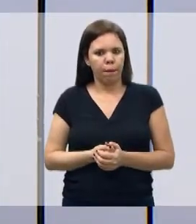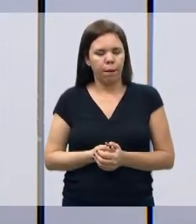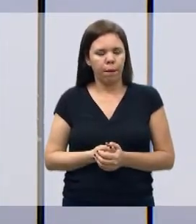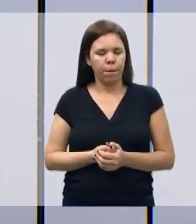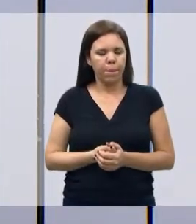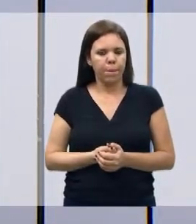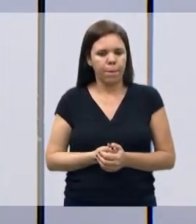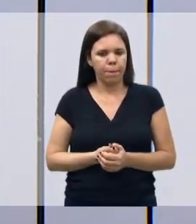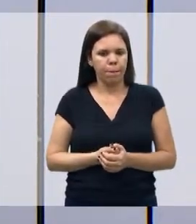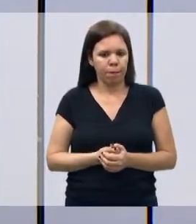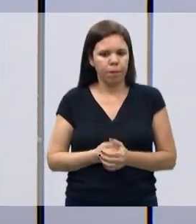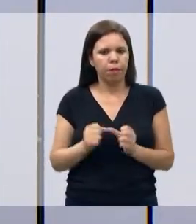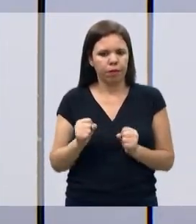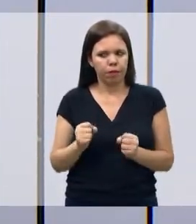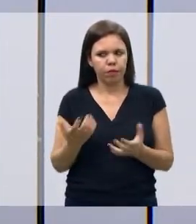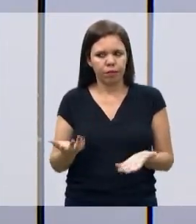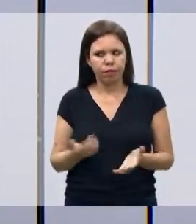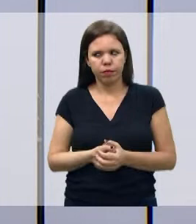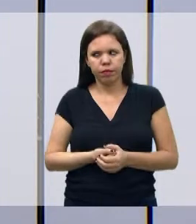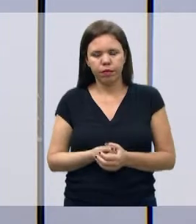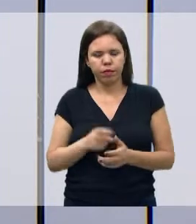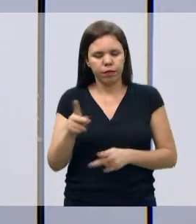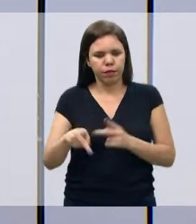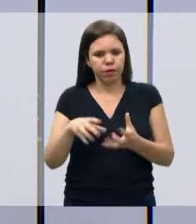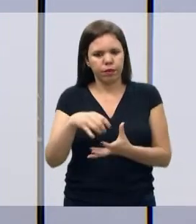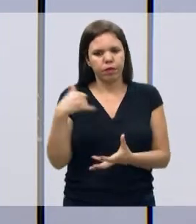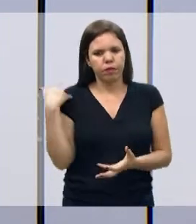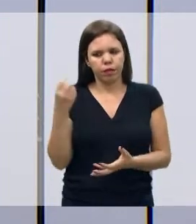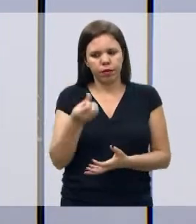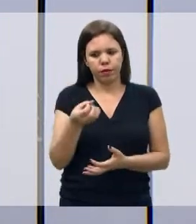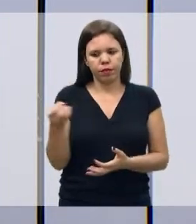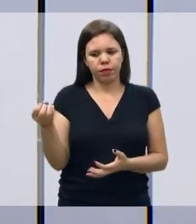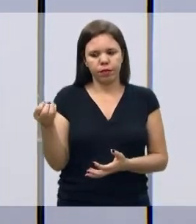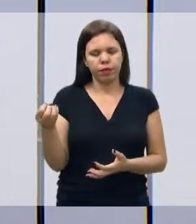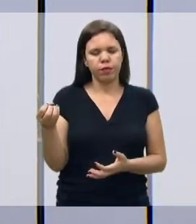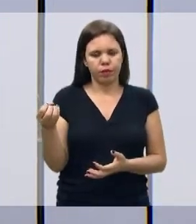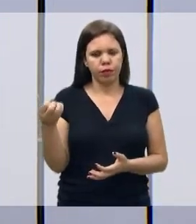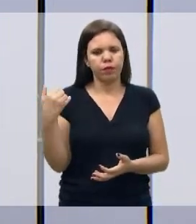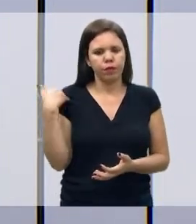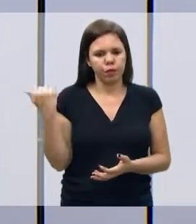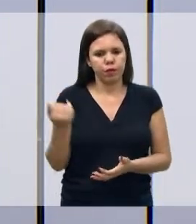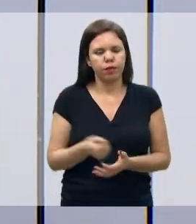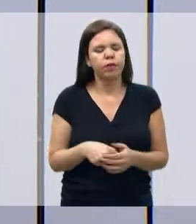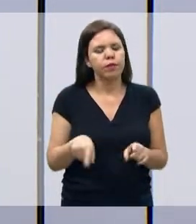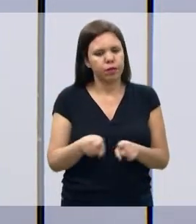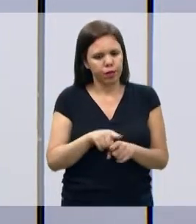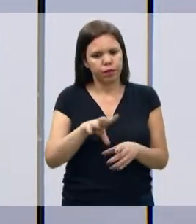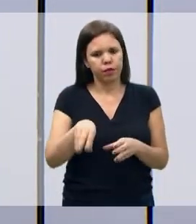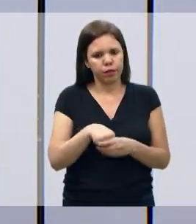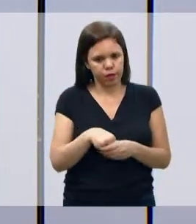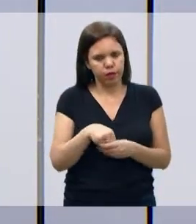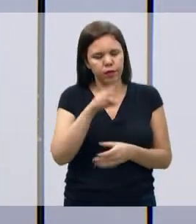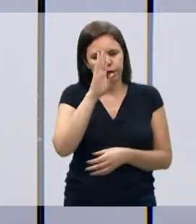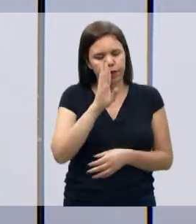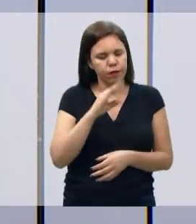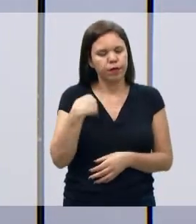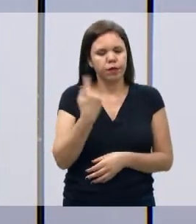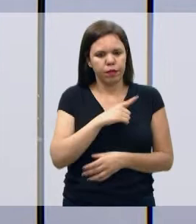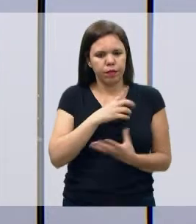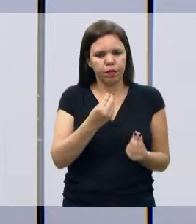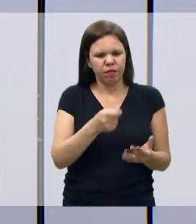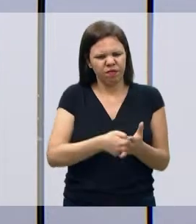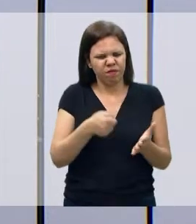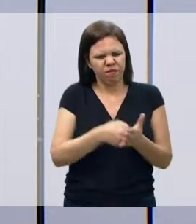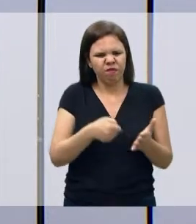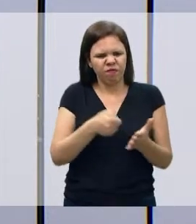jeito para que esse idoso de 60 anos ele também fosse a gratuidade. E nós somos muito cobrados